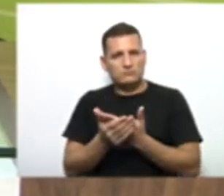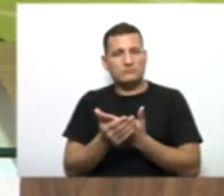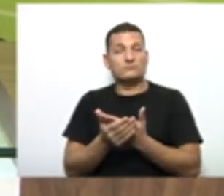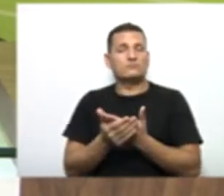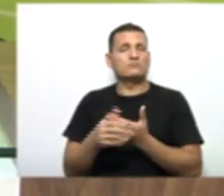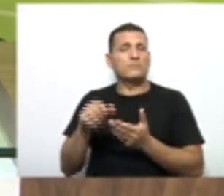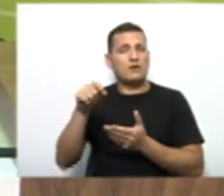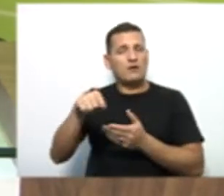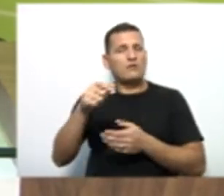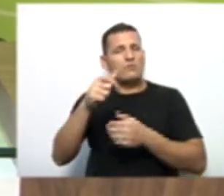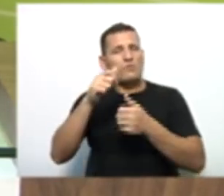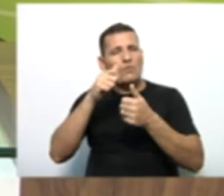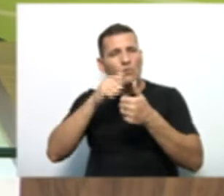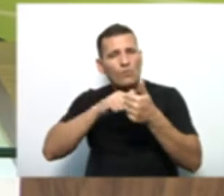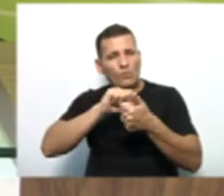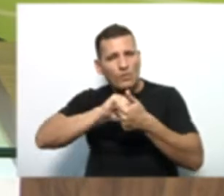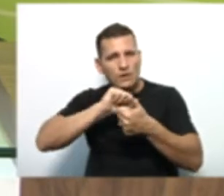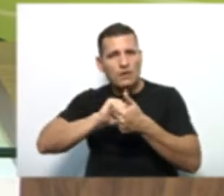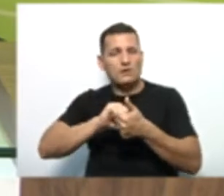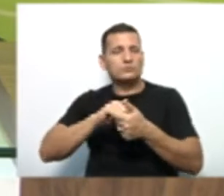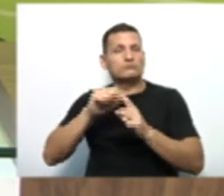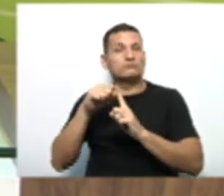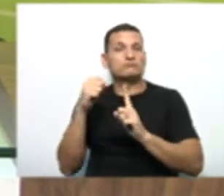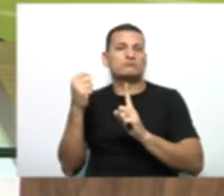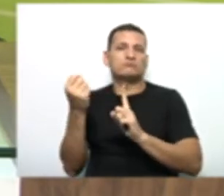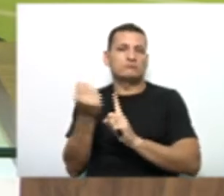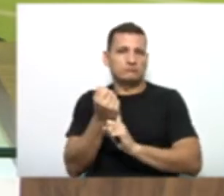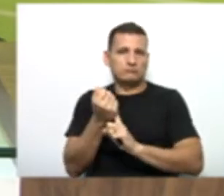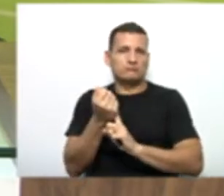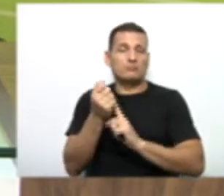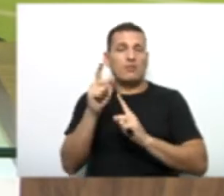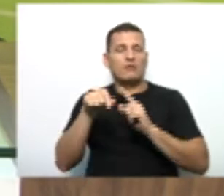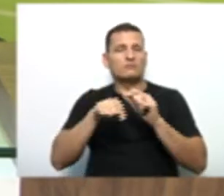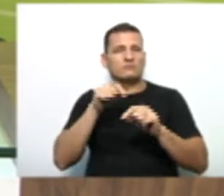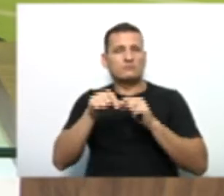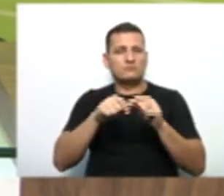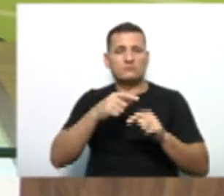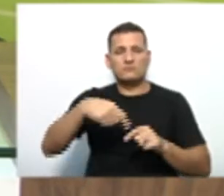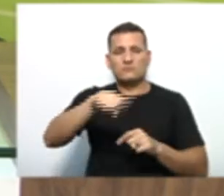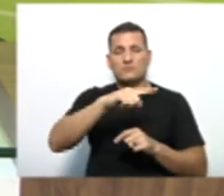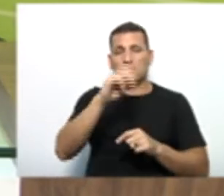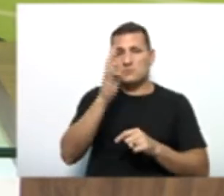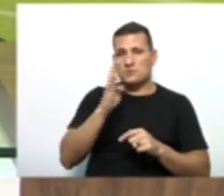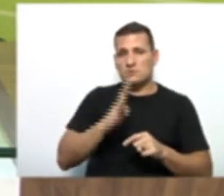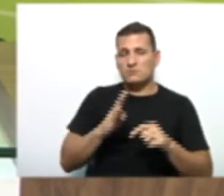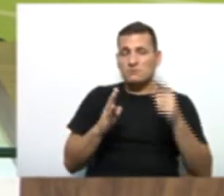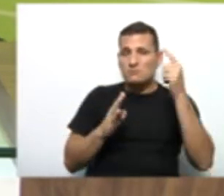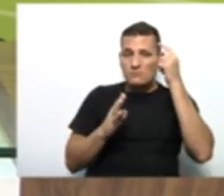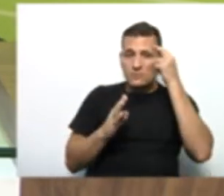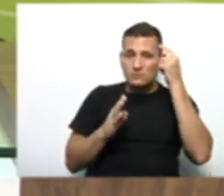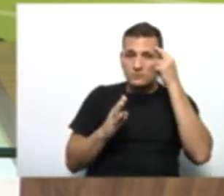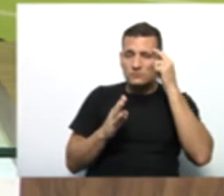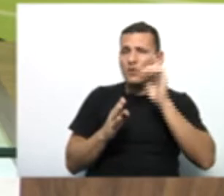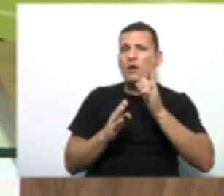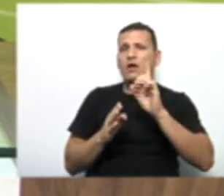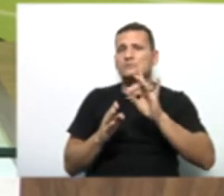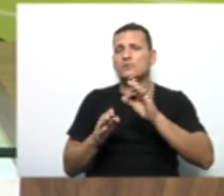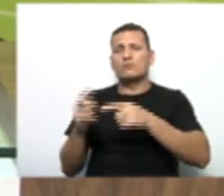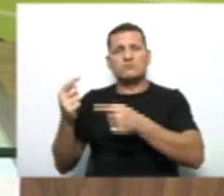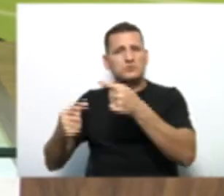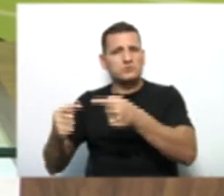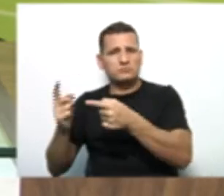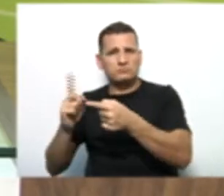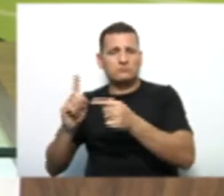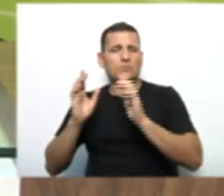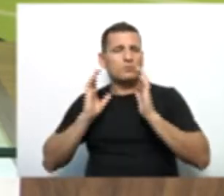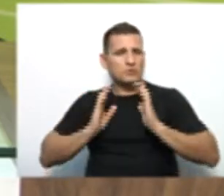qualidades são qualidades socialmente desejadas. É aquilo que o brasileiro pensa, não apenas do político, né, de um